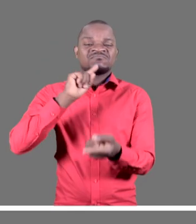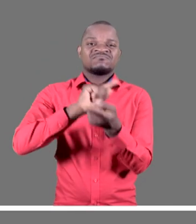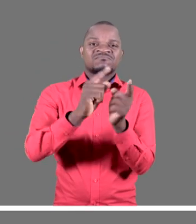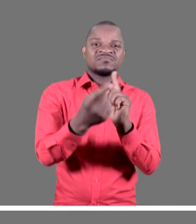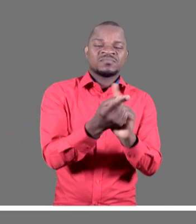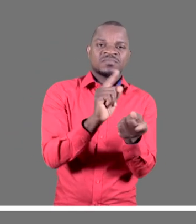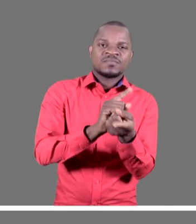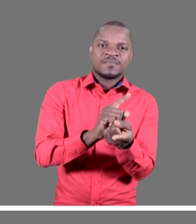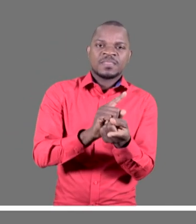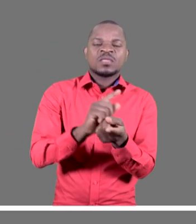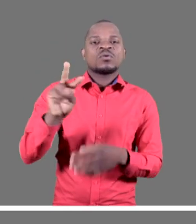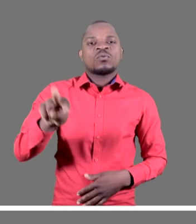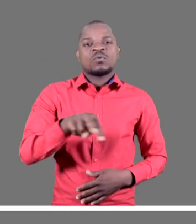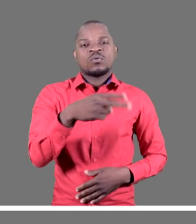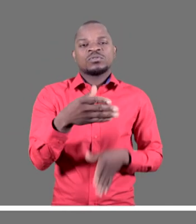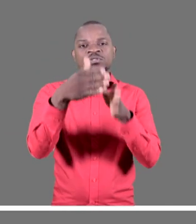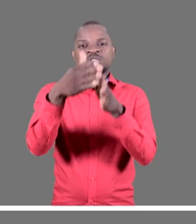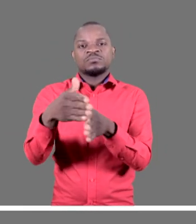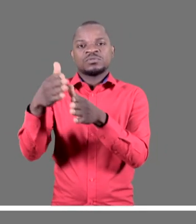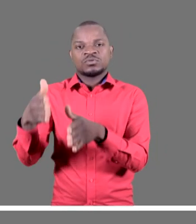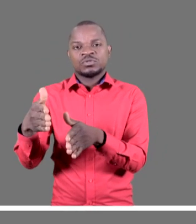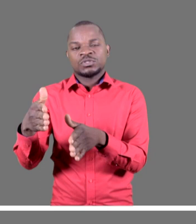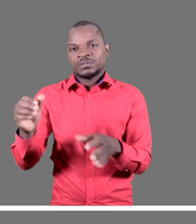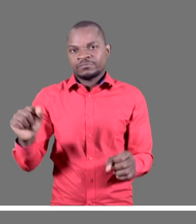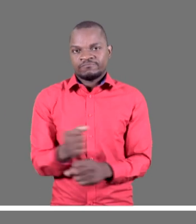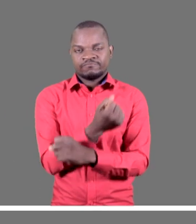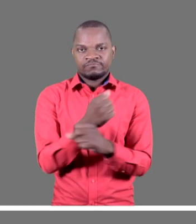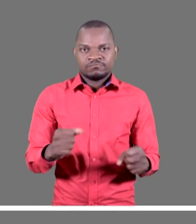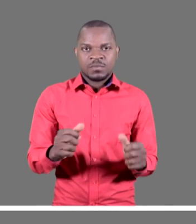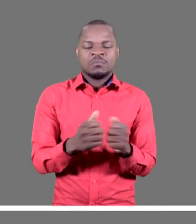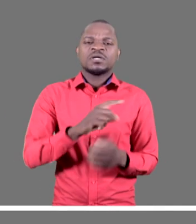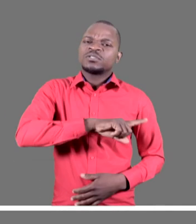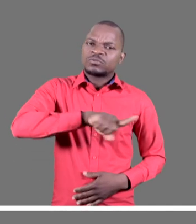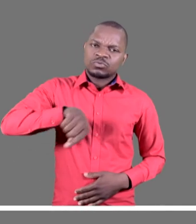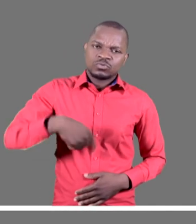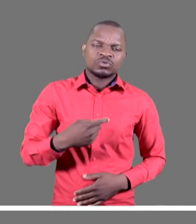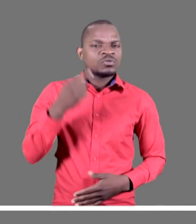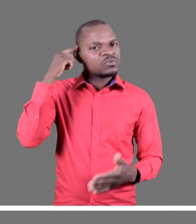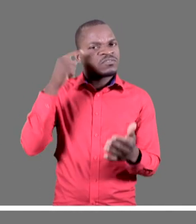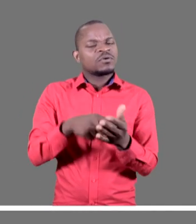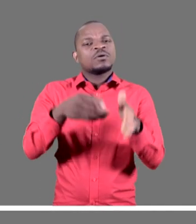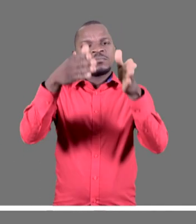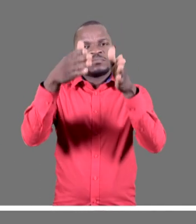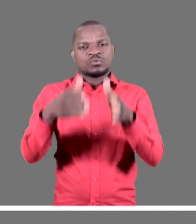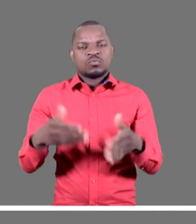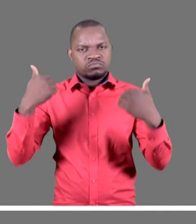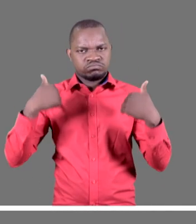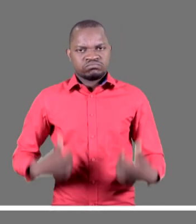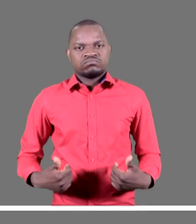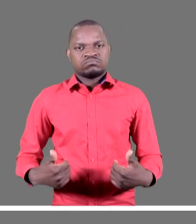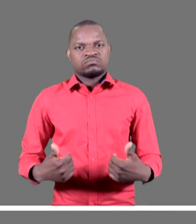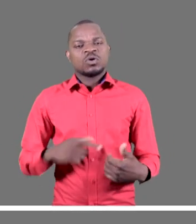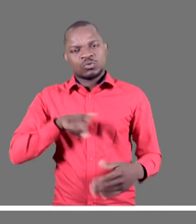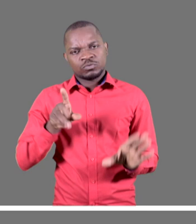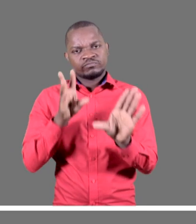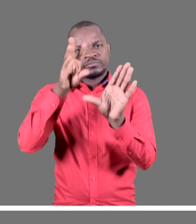convivência social entre as pessoas. E nós, como seres humanos que nós somos, fazemos parte desta sociedade.